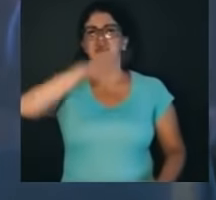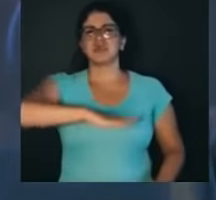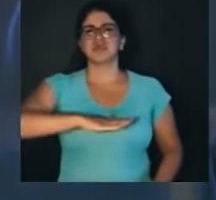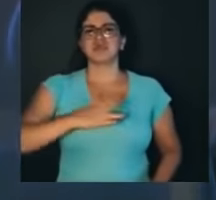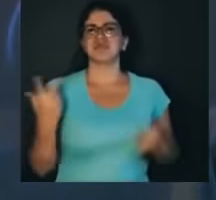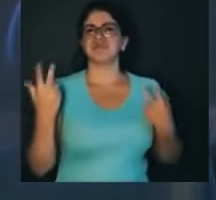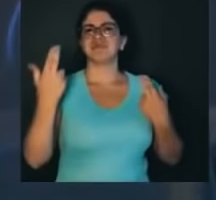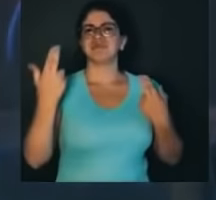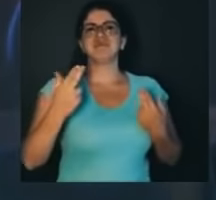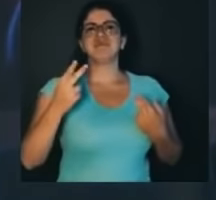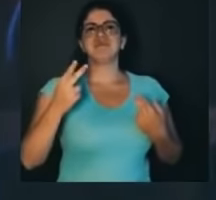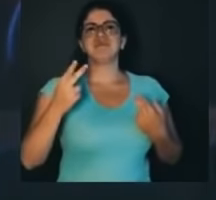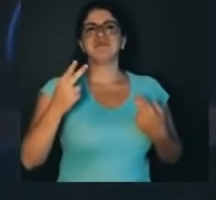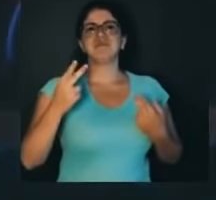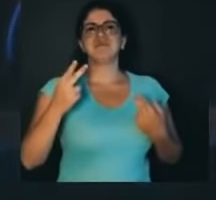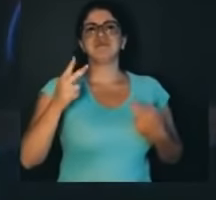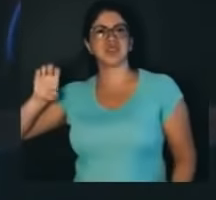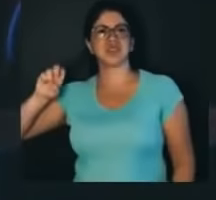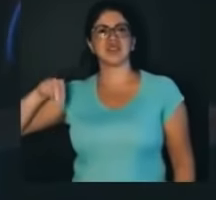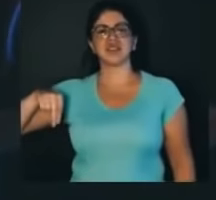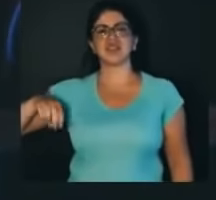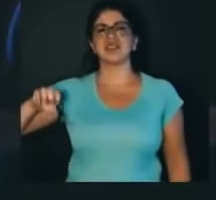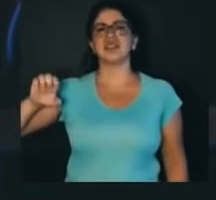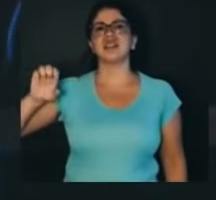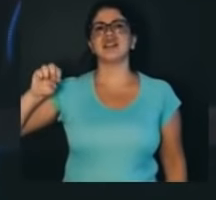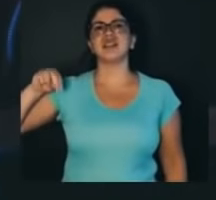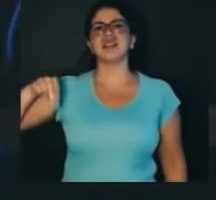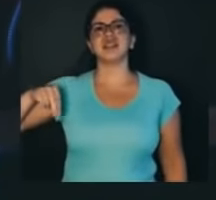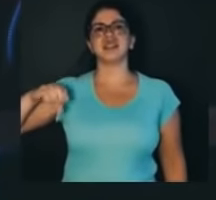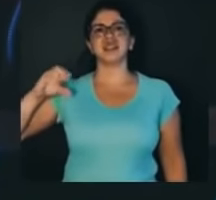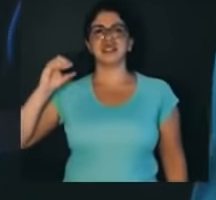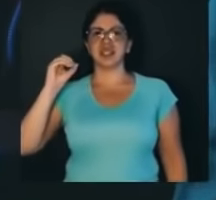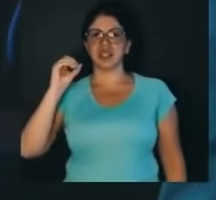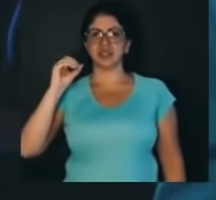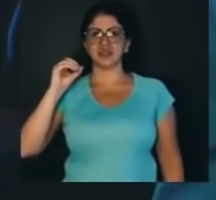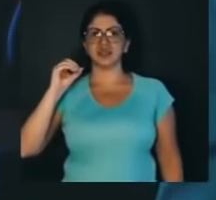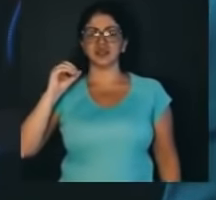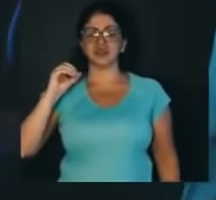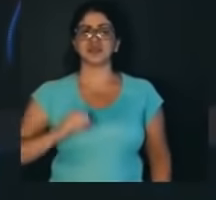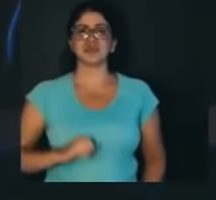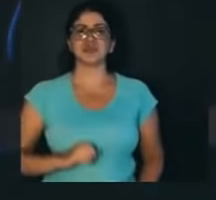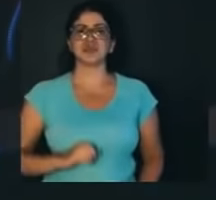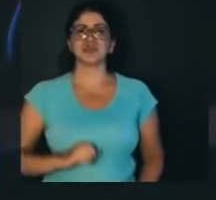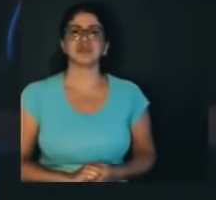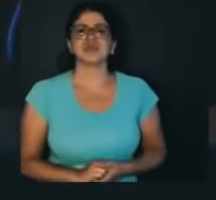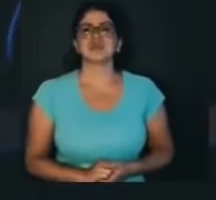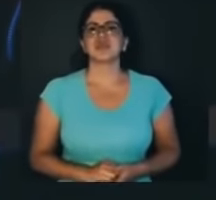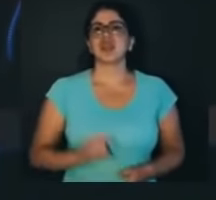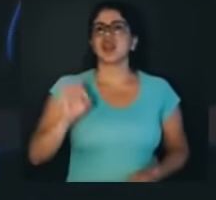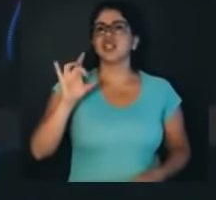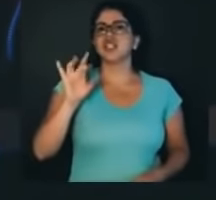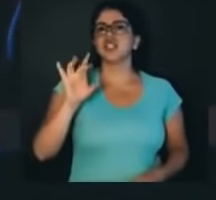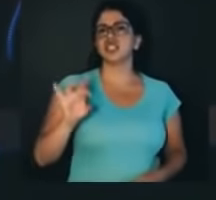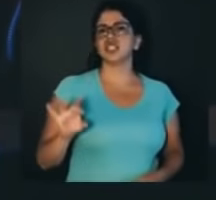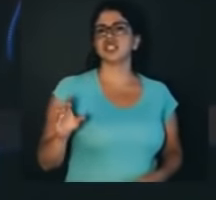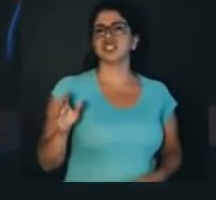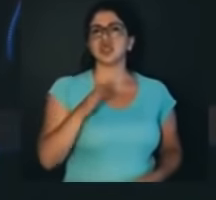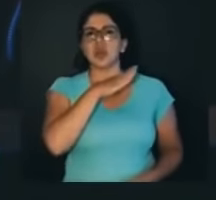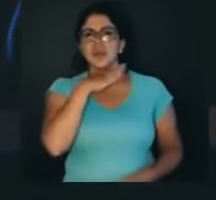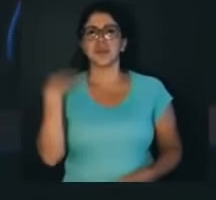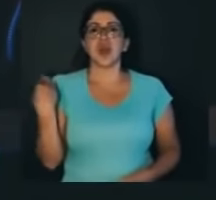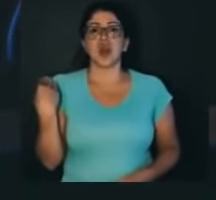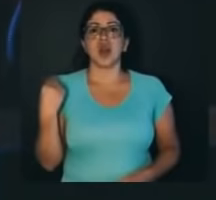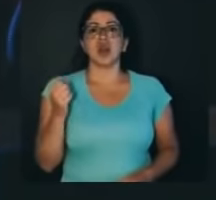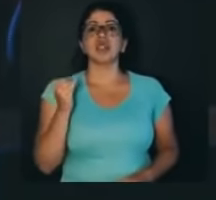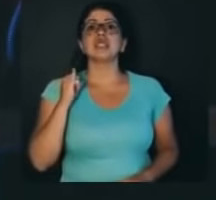só morre quem toma voluntariamente. Então, se você não aceitar, se você negar,